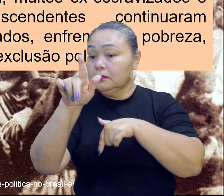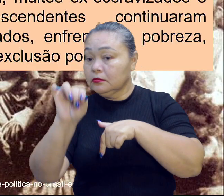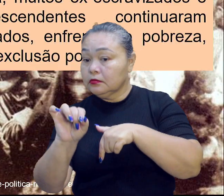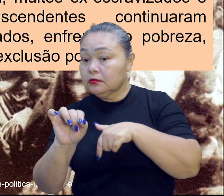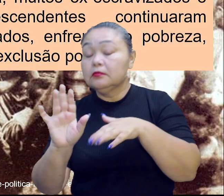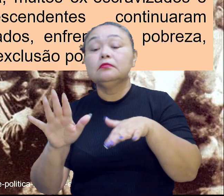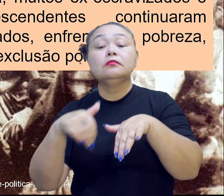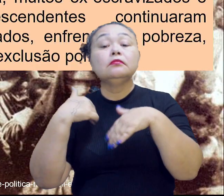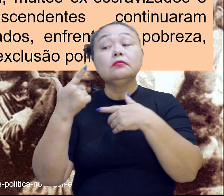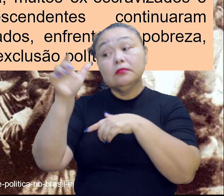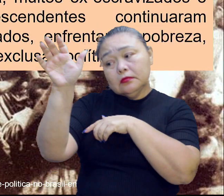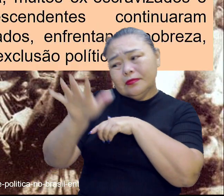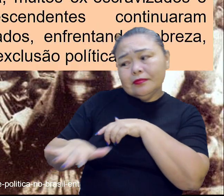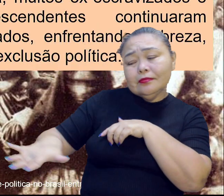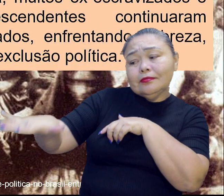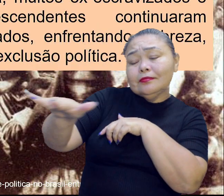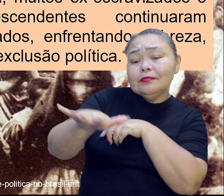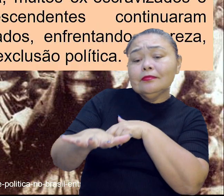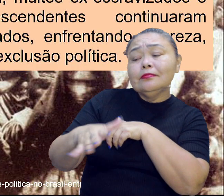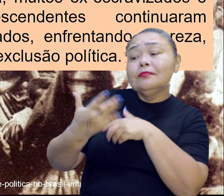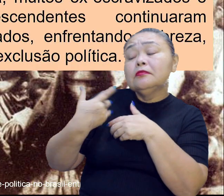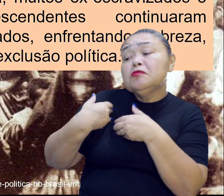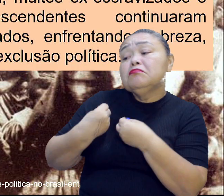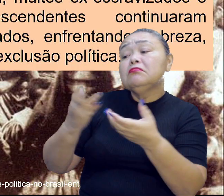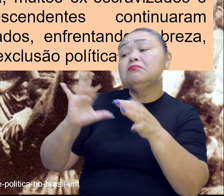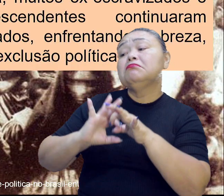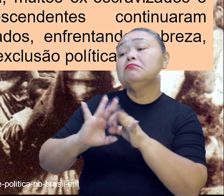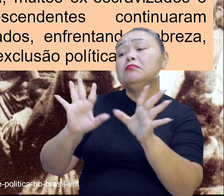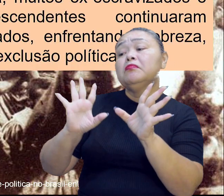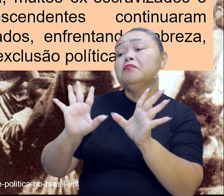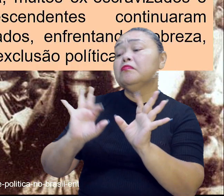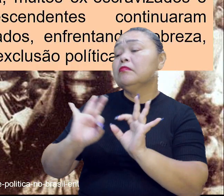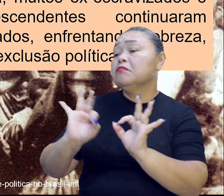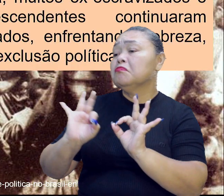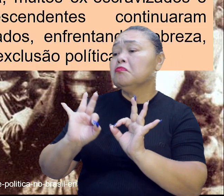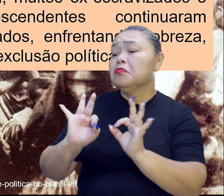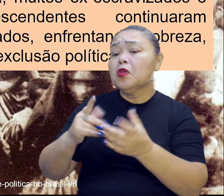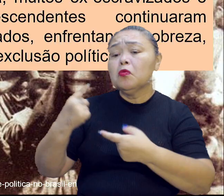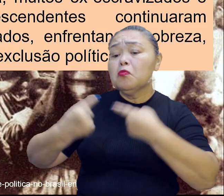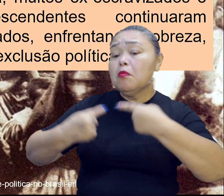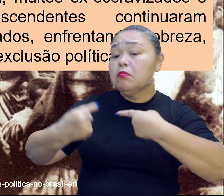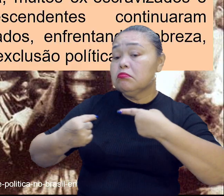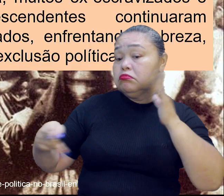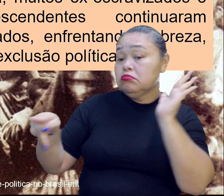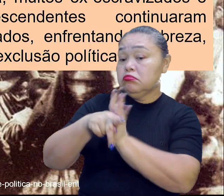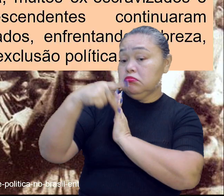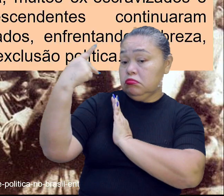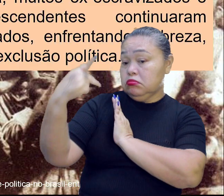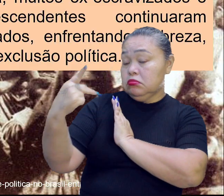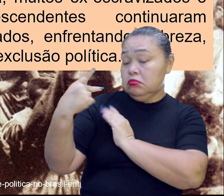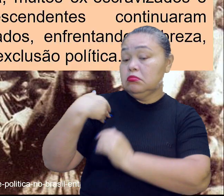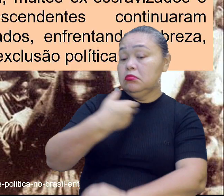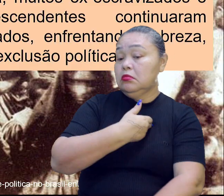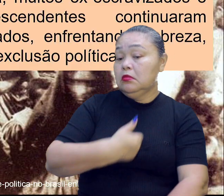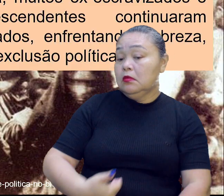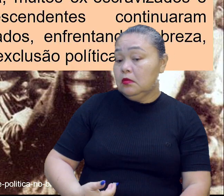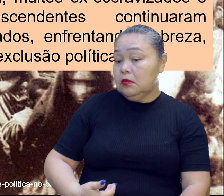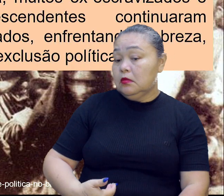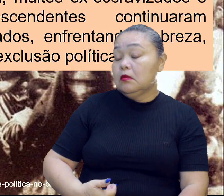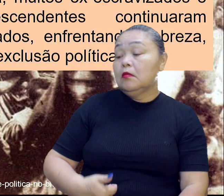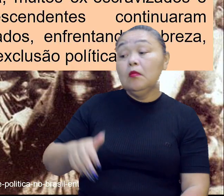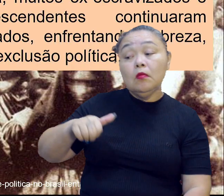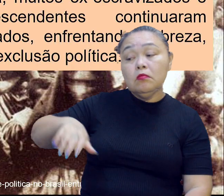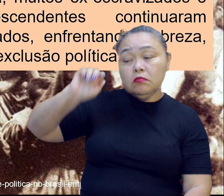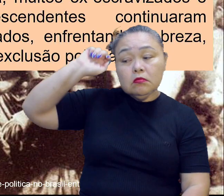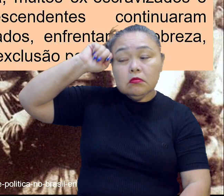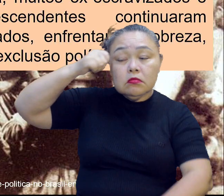Então, como eles só vão receber a liberdade e não vão receber nenhuma política pública por parte do governo,